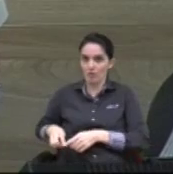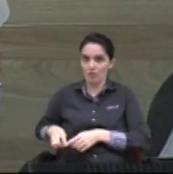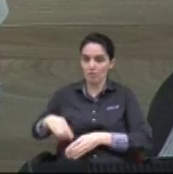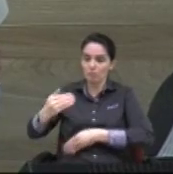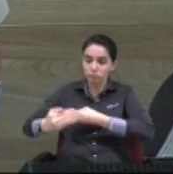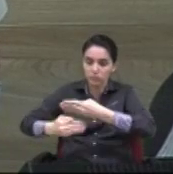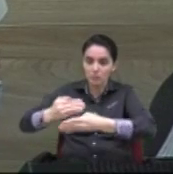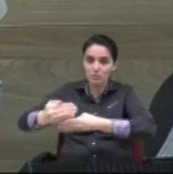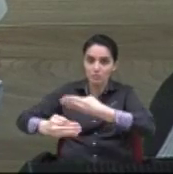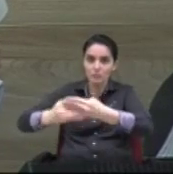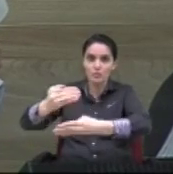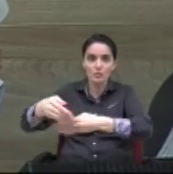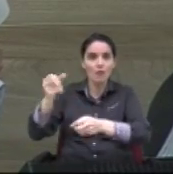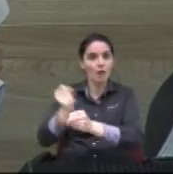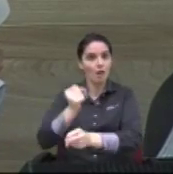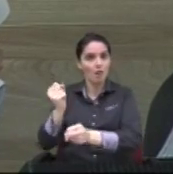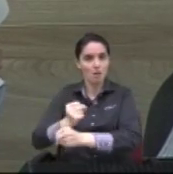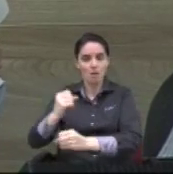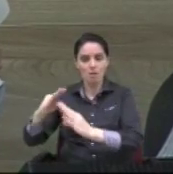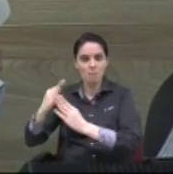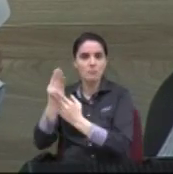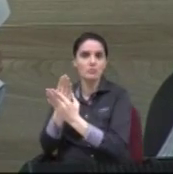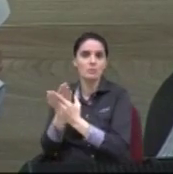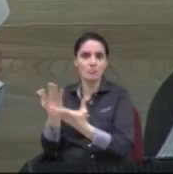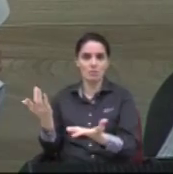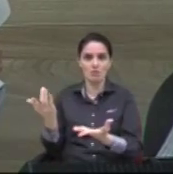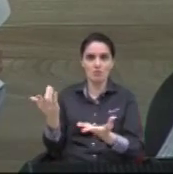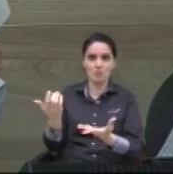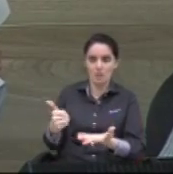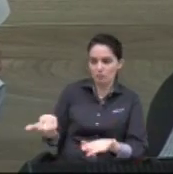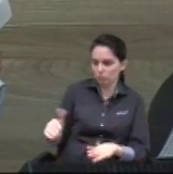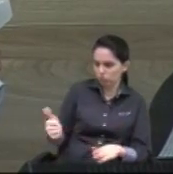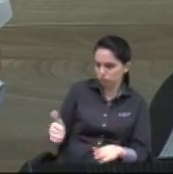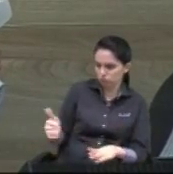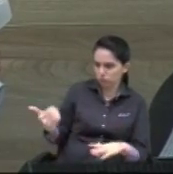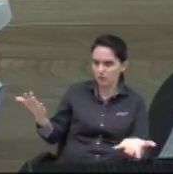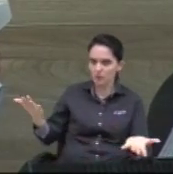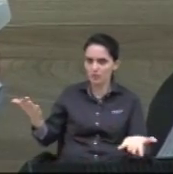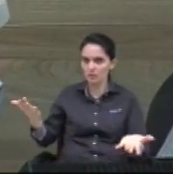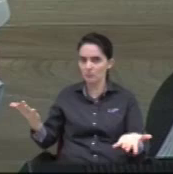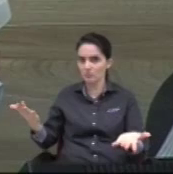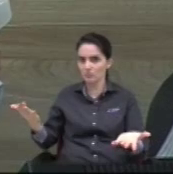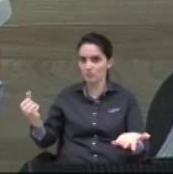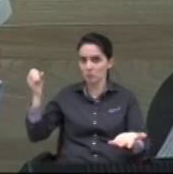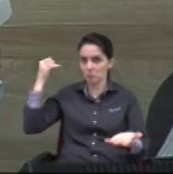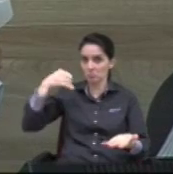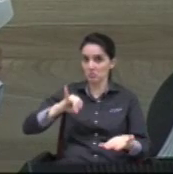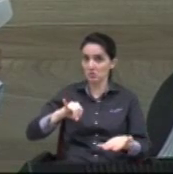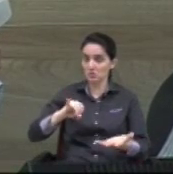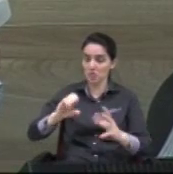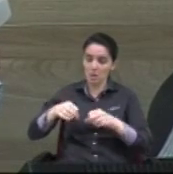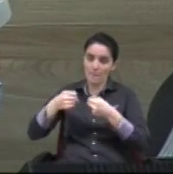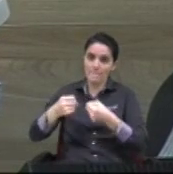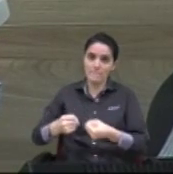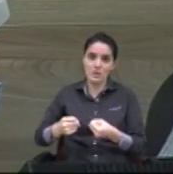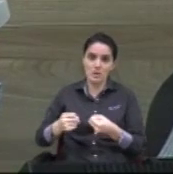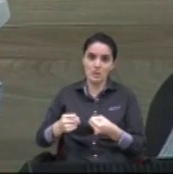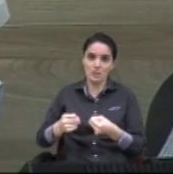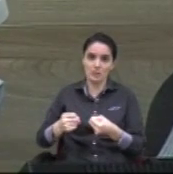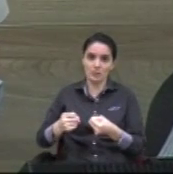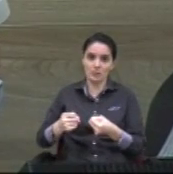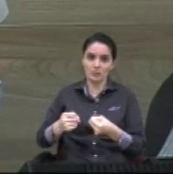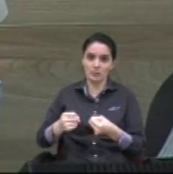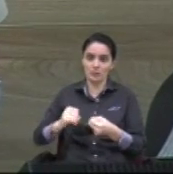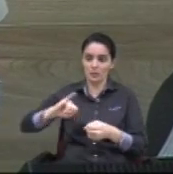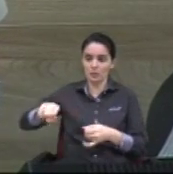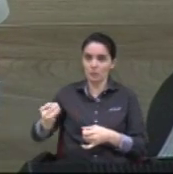obra, e a avaliação da Fundação é que, de fato, seria possível aproveitar